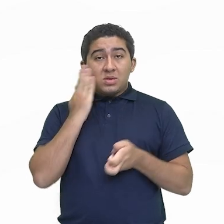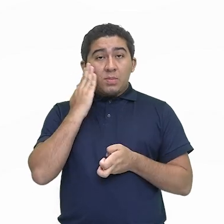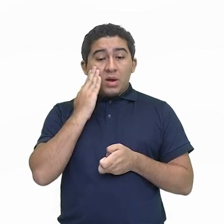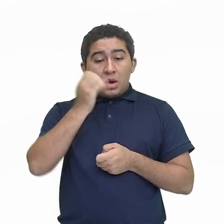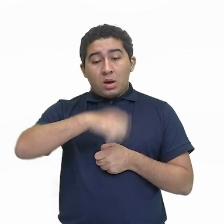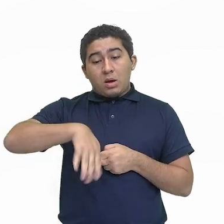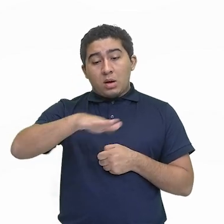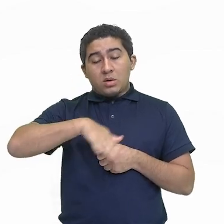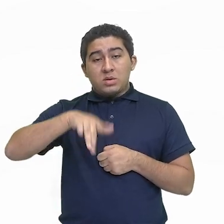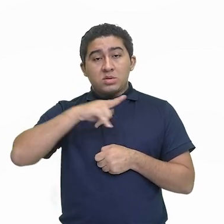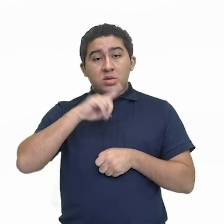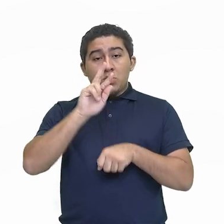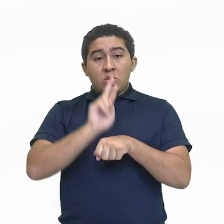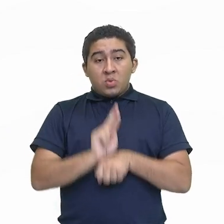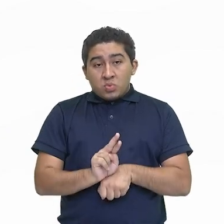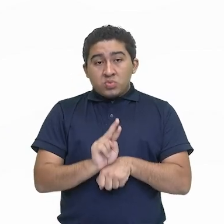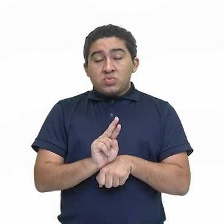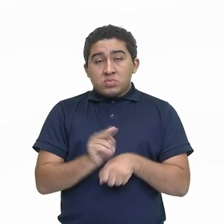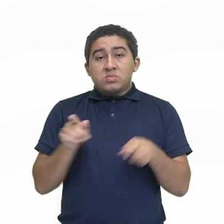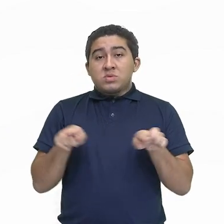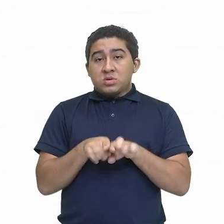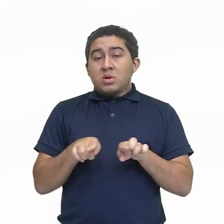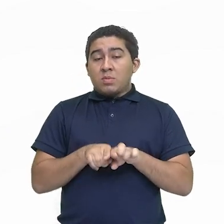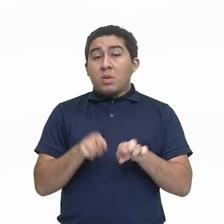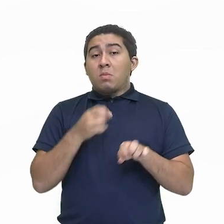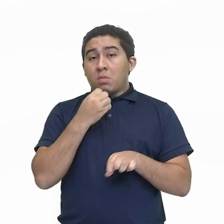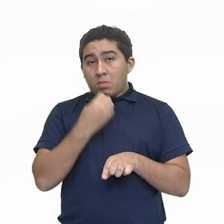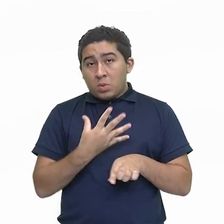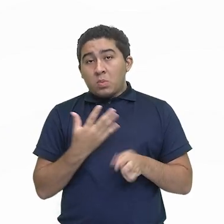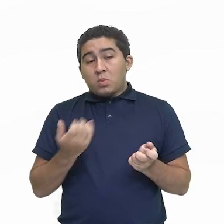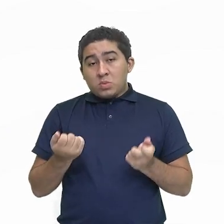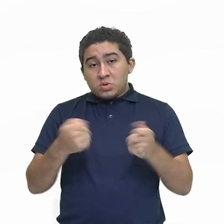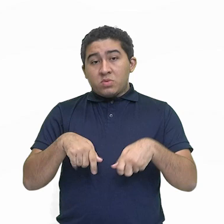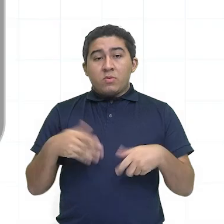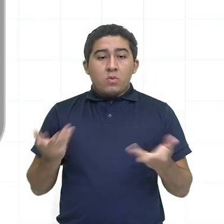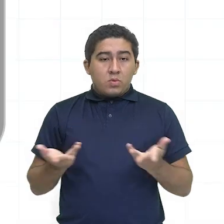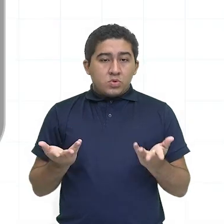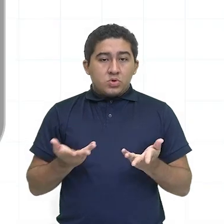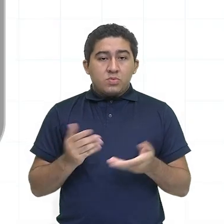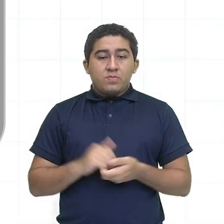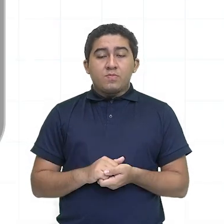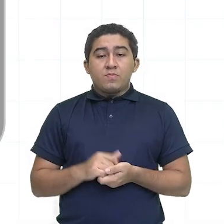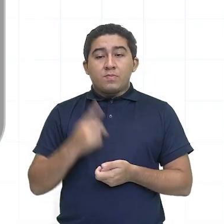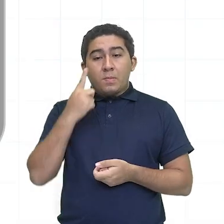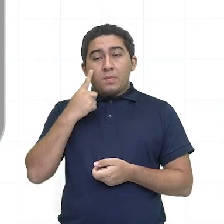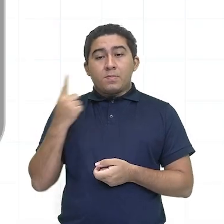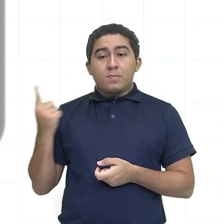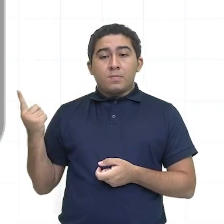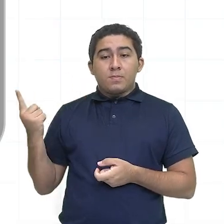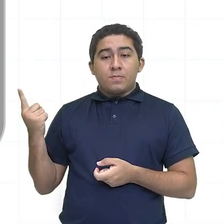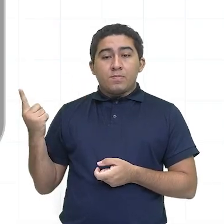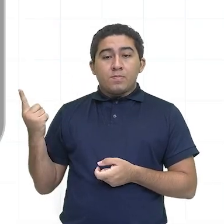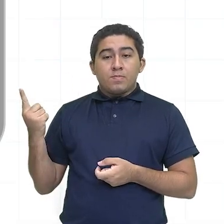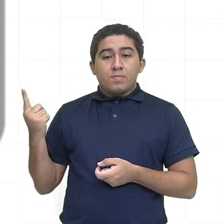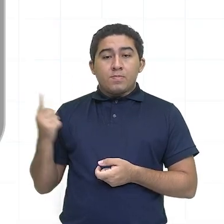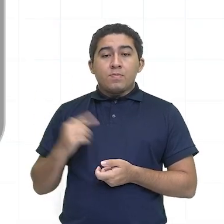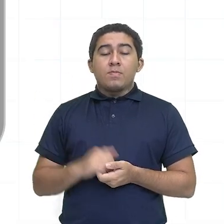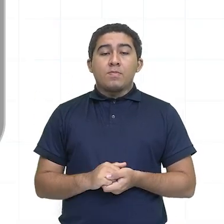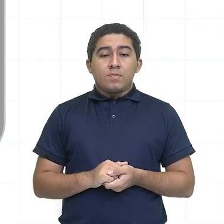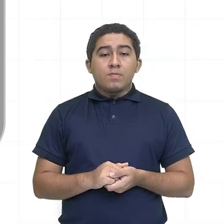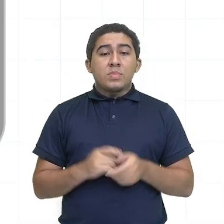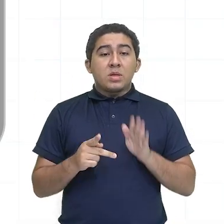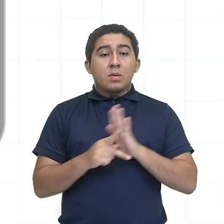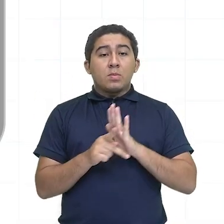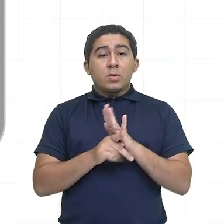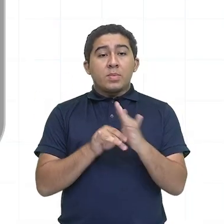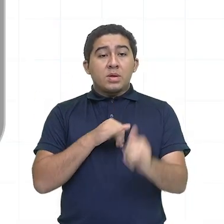temos um recurso aqui também bem viável hoje em dia, né? Que nada mais é do que as ferramentas aí da